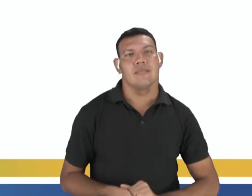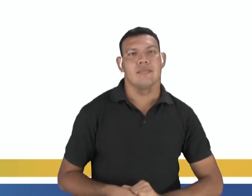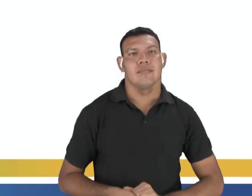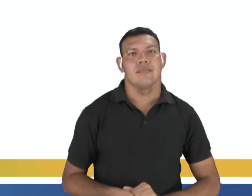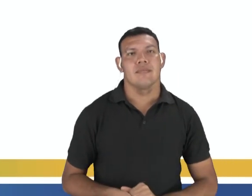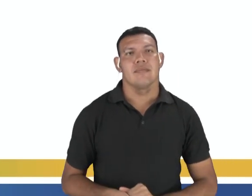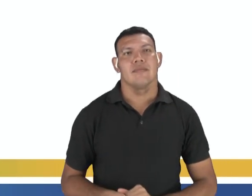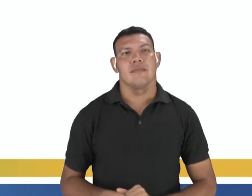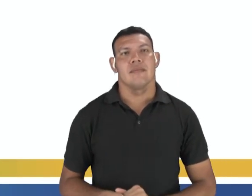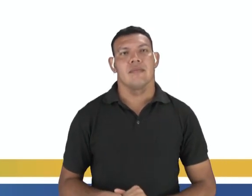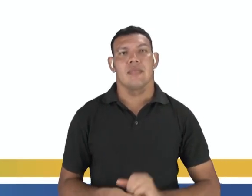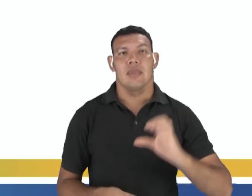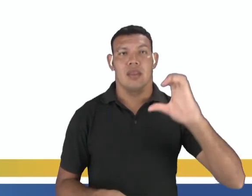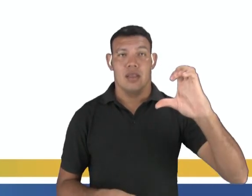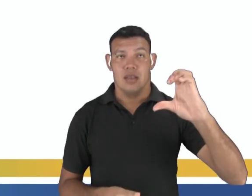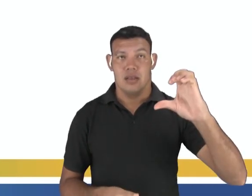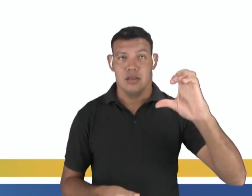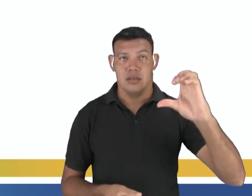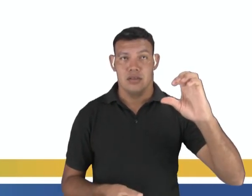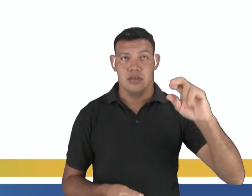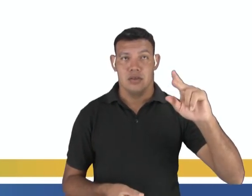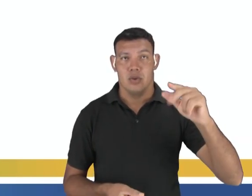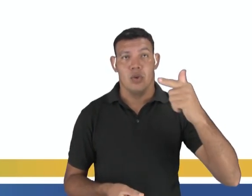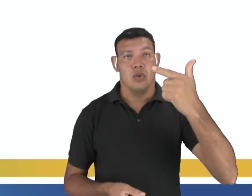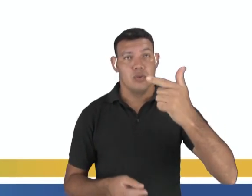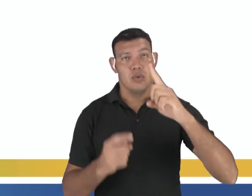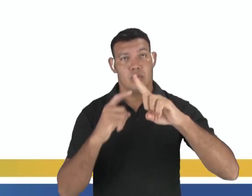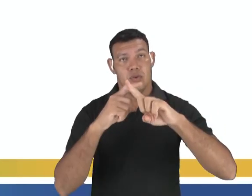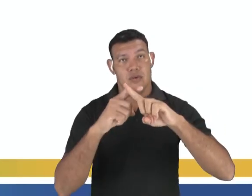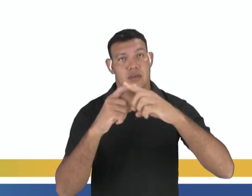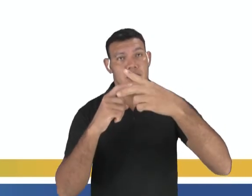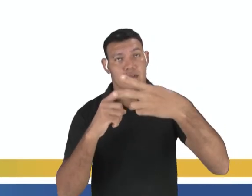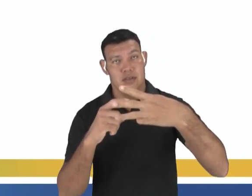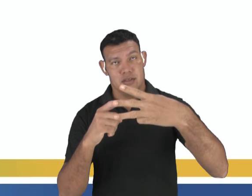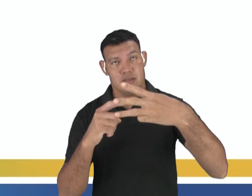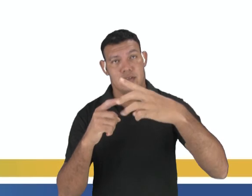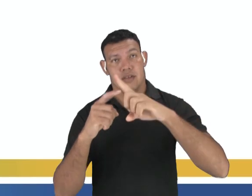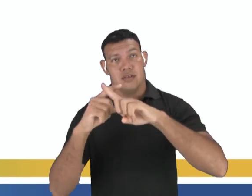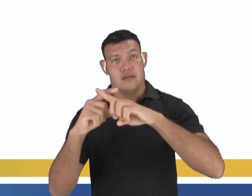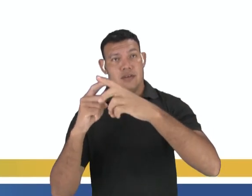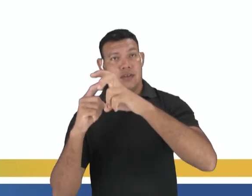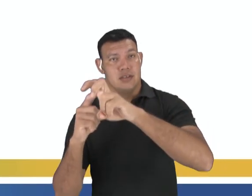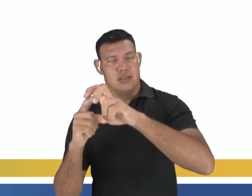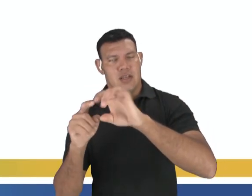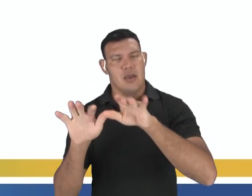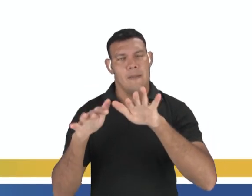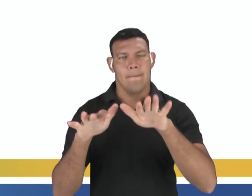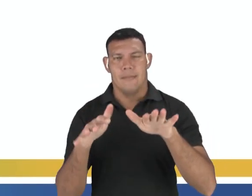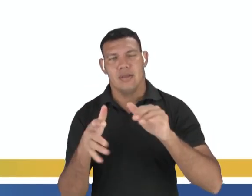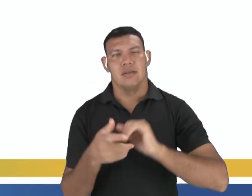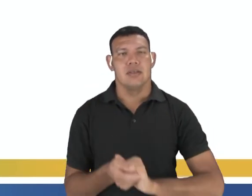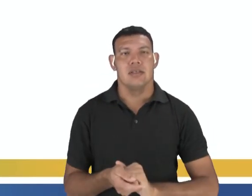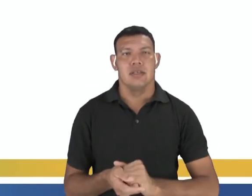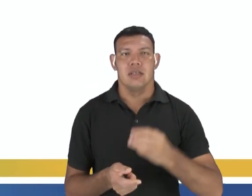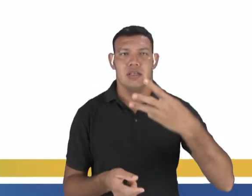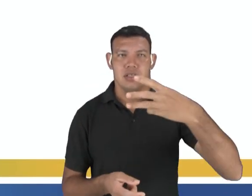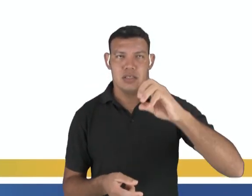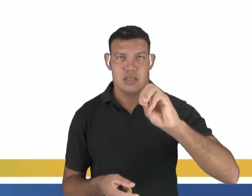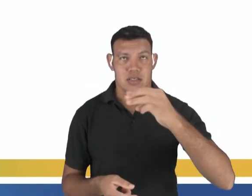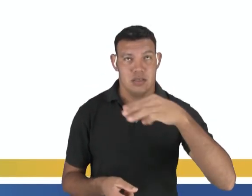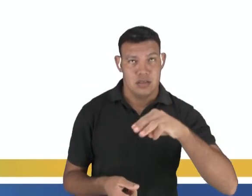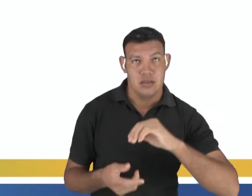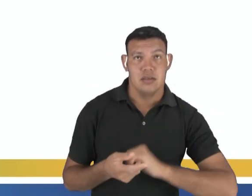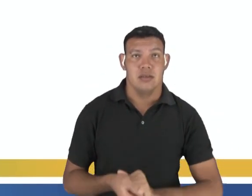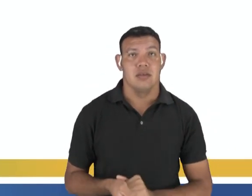5. Então, 2 vezes 3 vezes 5, eu tenho 30 metros. Aproximadamente 30 metros, ok? Como